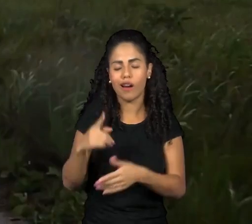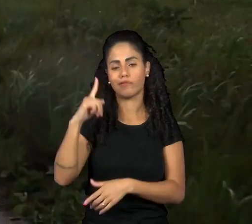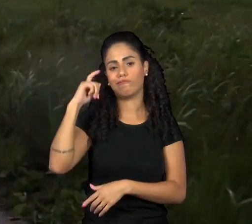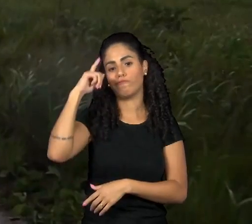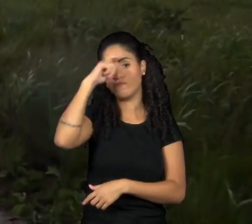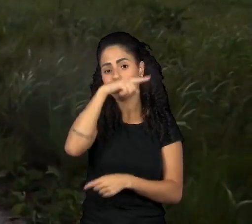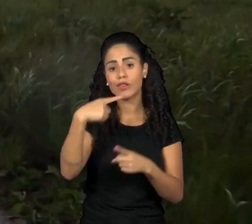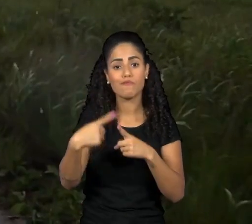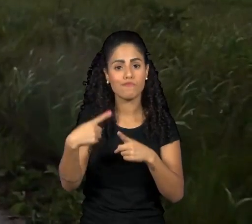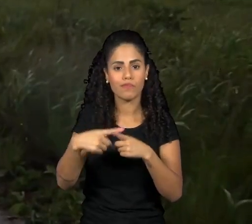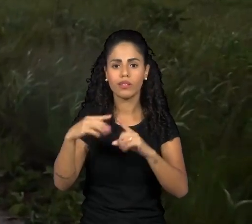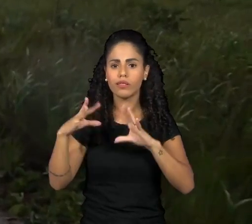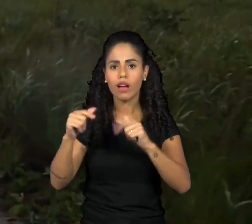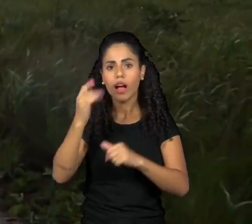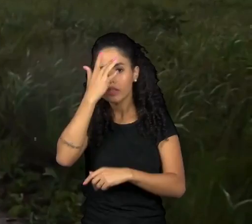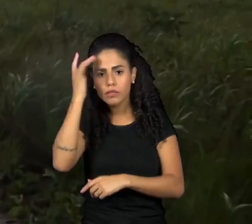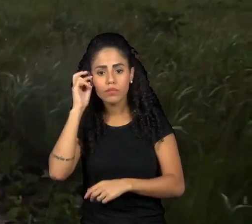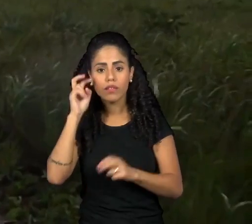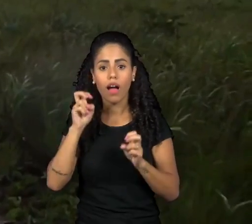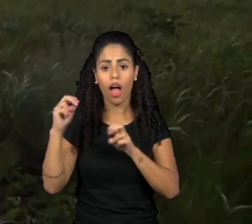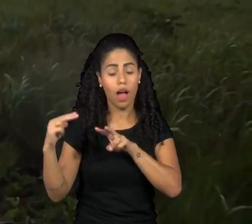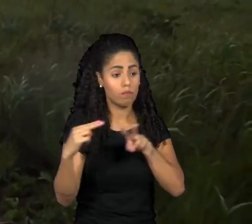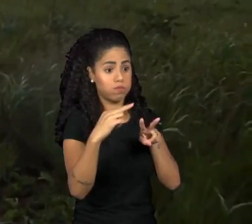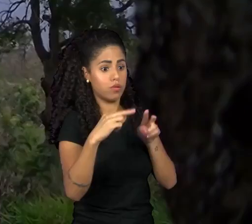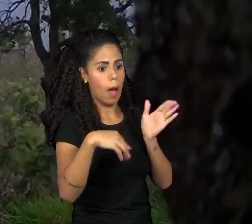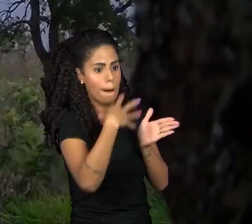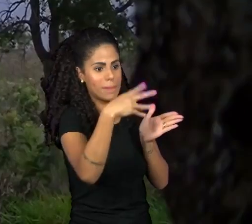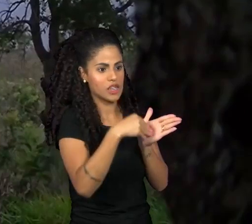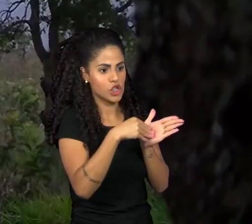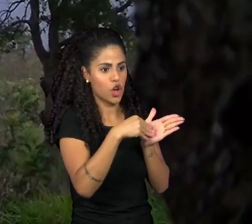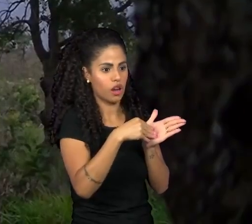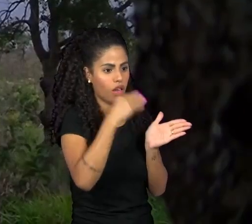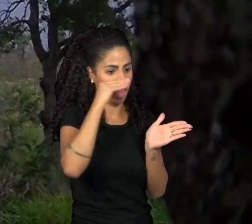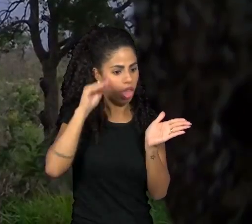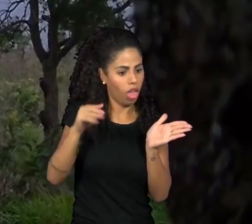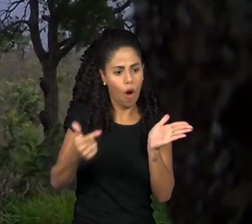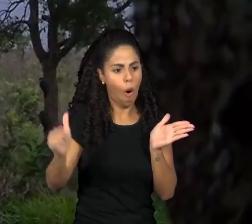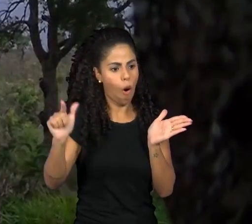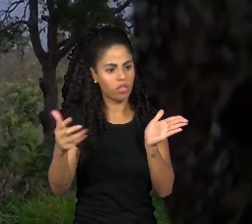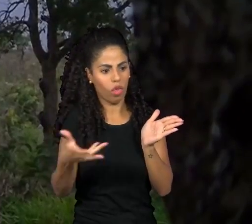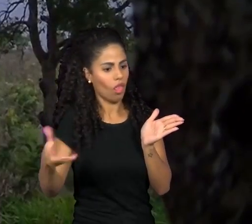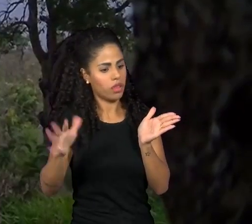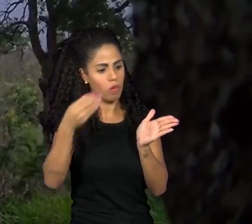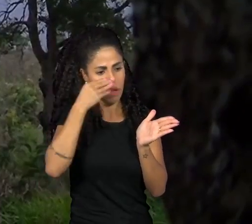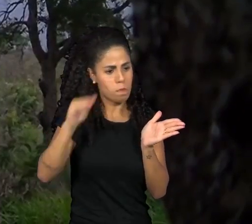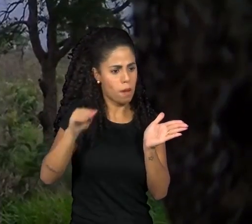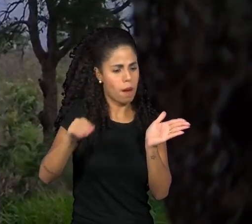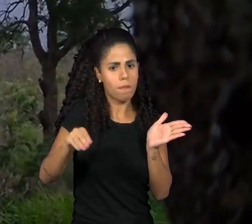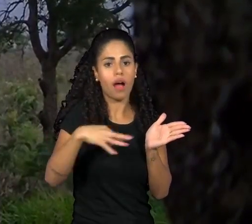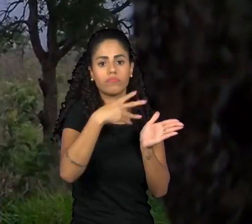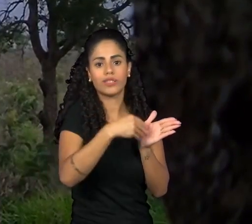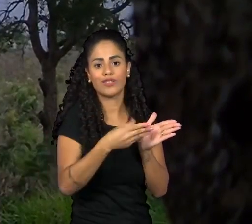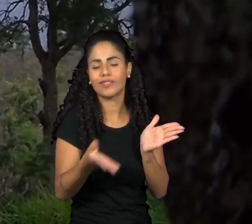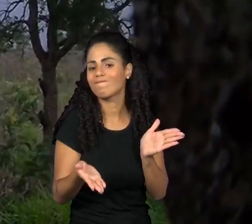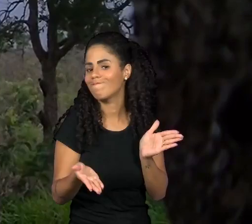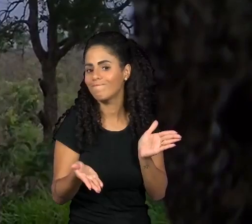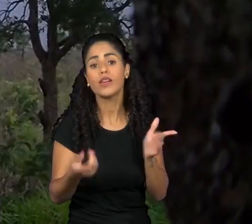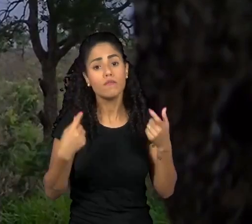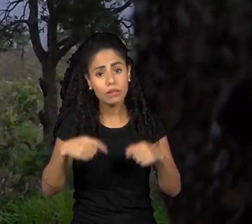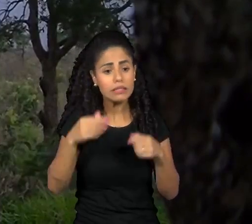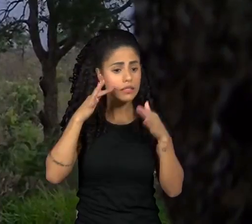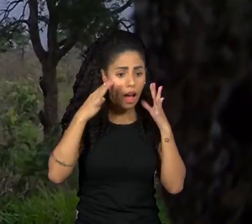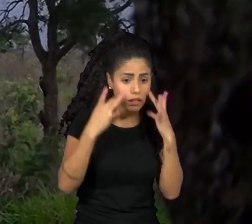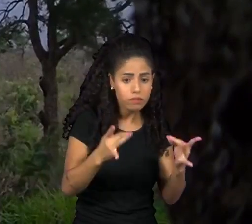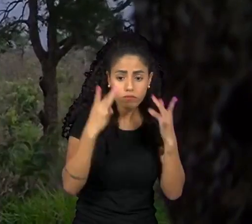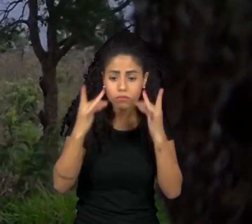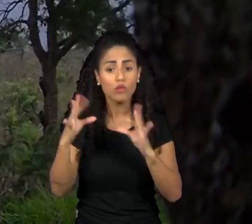É como se todo mundo desse atenção para a Amazônia e escolhesse o sacrifício, que está se falando isso, né? É como se o Cerrado